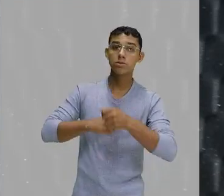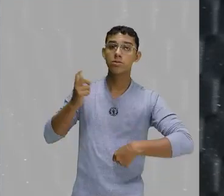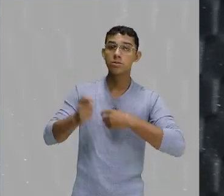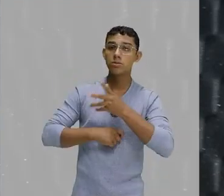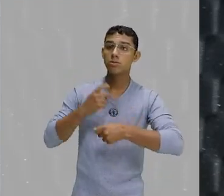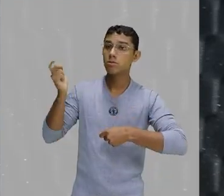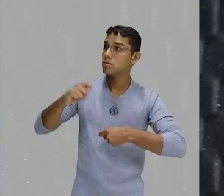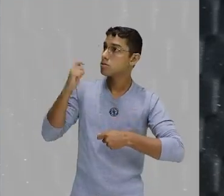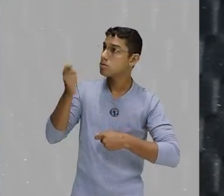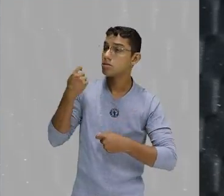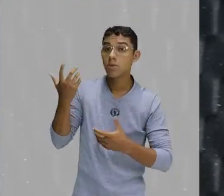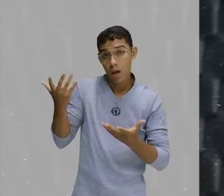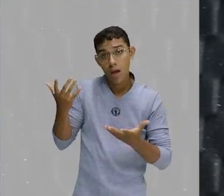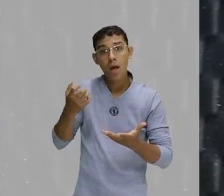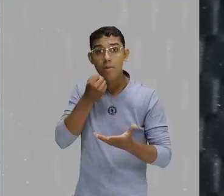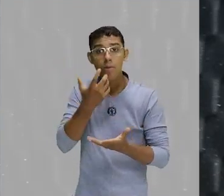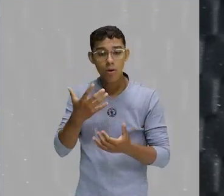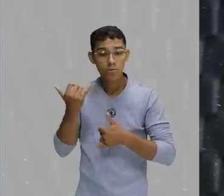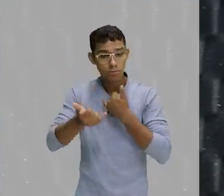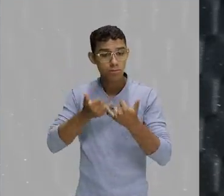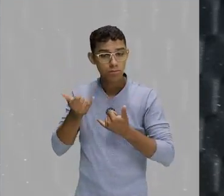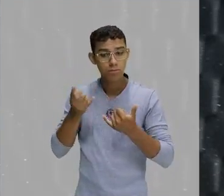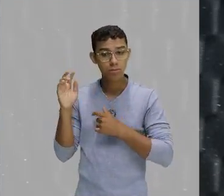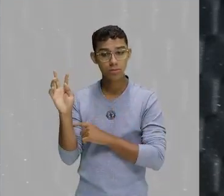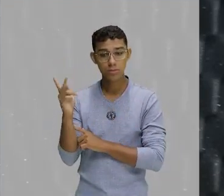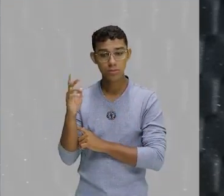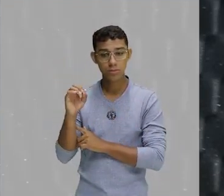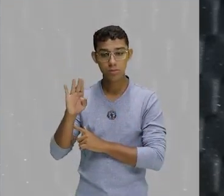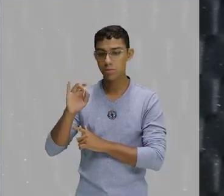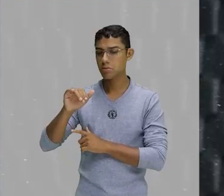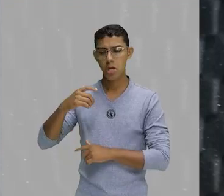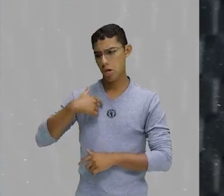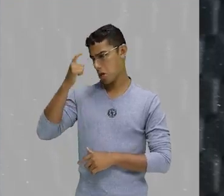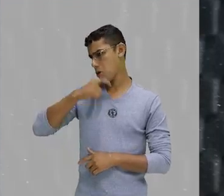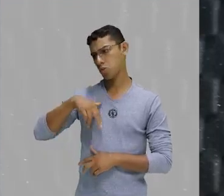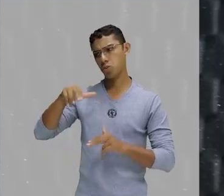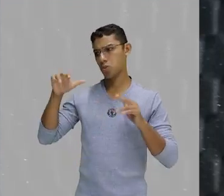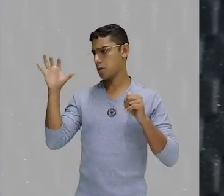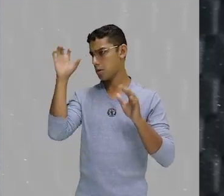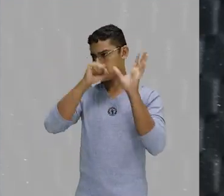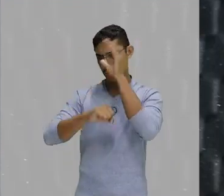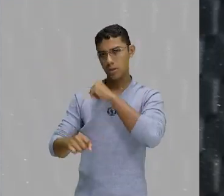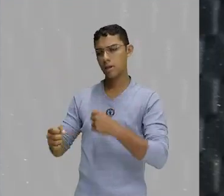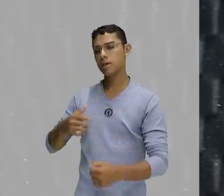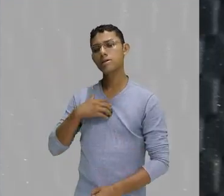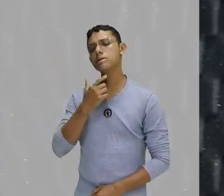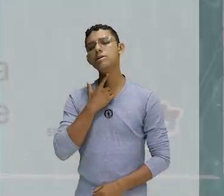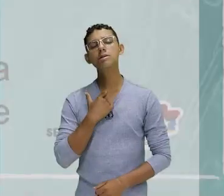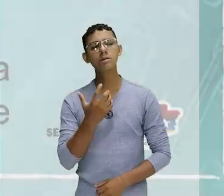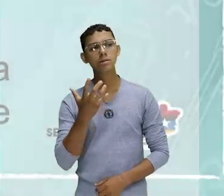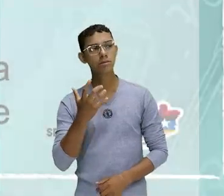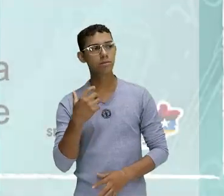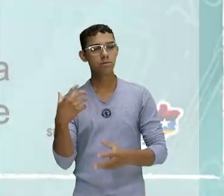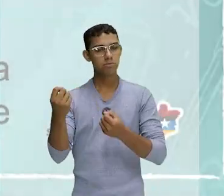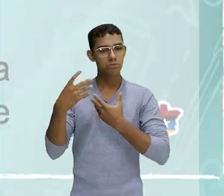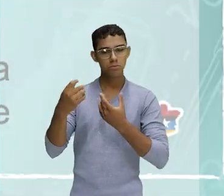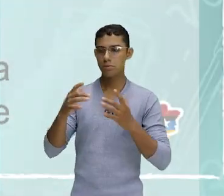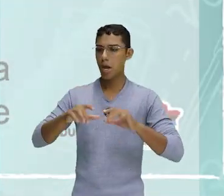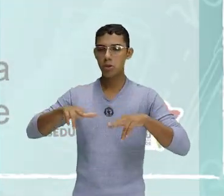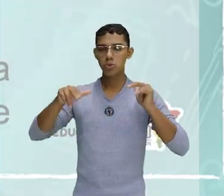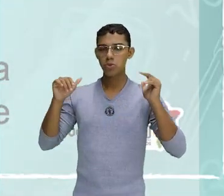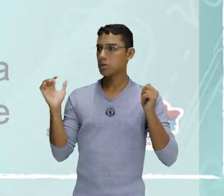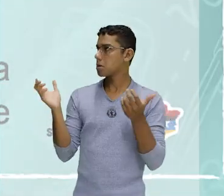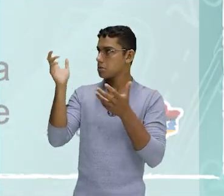né? Então, empinar pipa é um hobby, né? Nunca aprendi, gente. Desculpa, sempre tive vontade, mas nunca aprendi. Então,